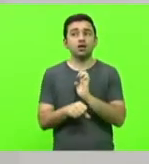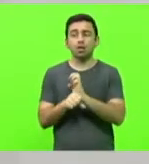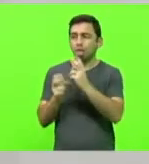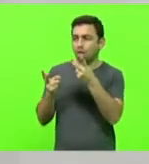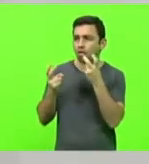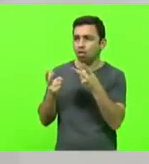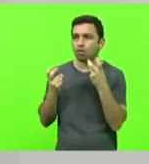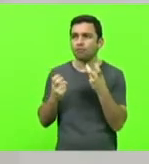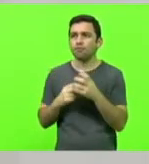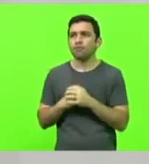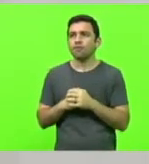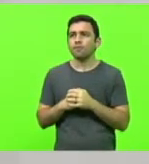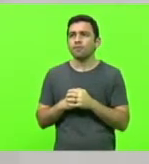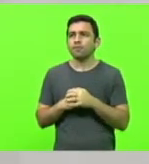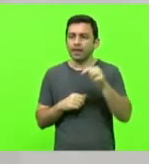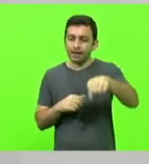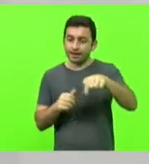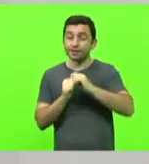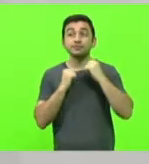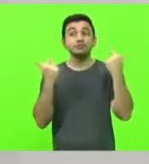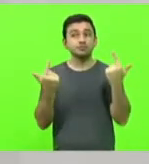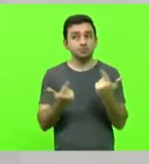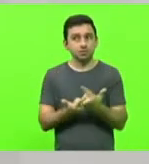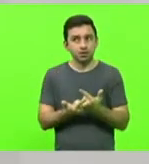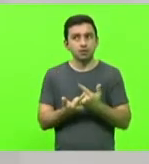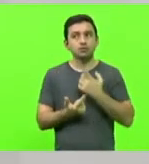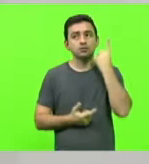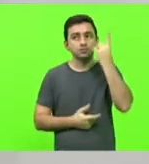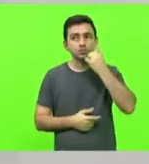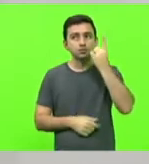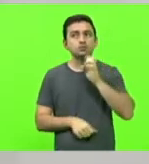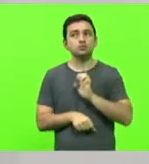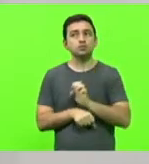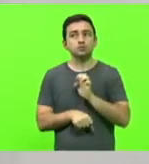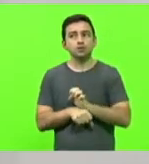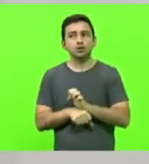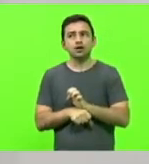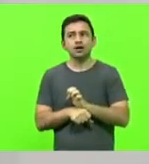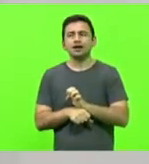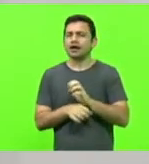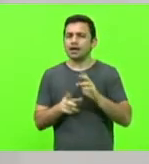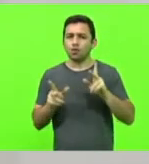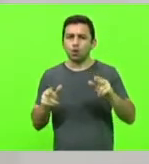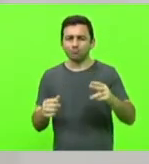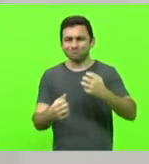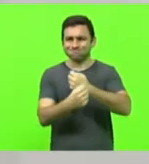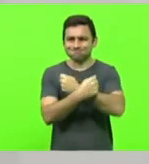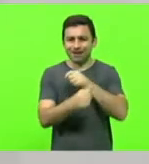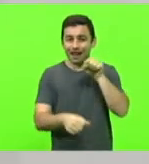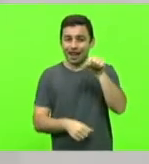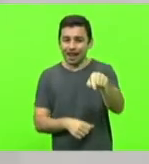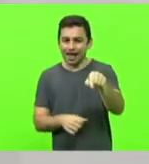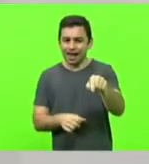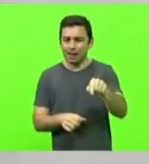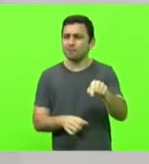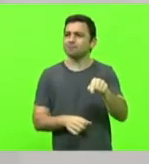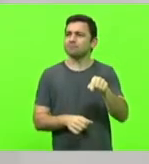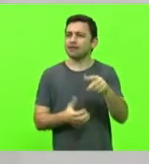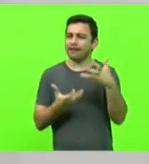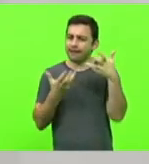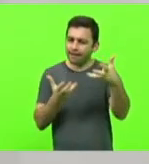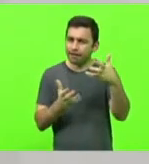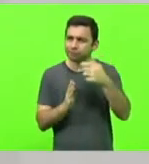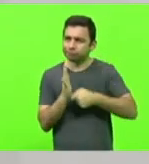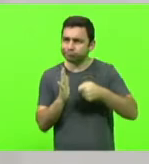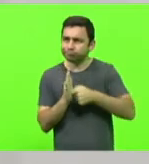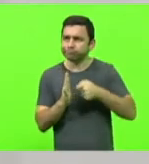o parlamento catarinense, nós, deputados estaduais, abraçando a 470. E quando a gente vê uma